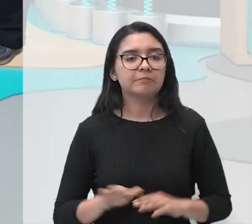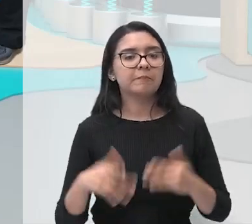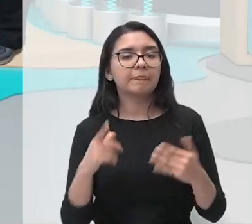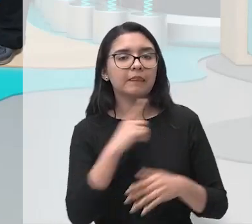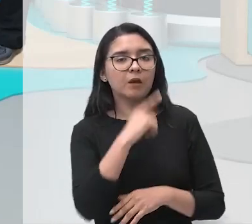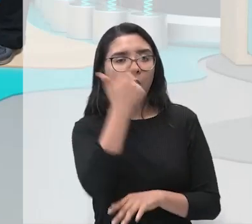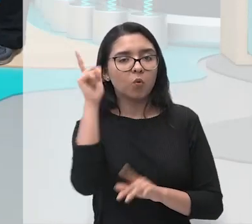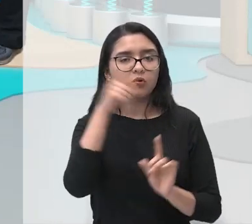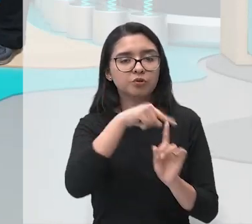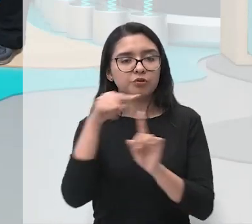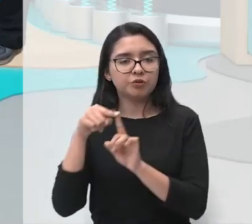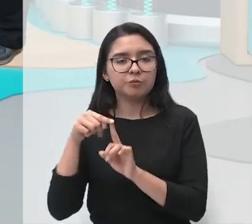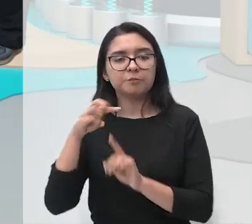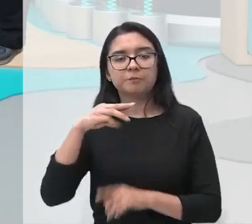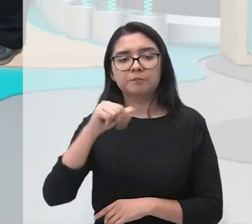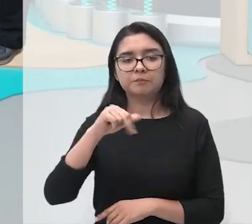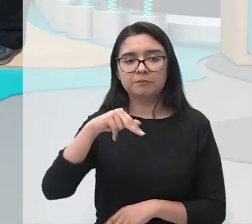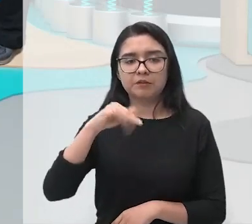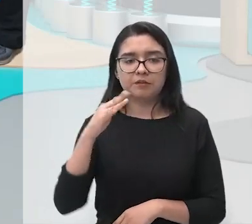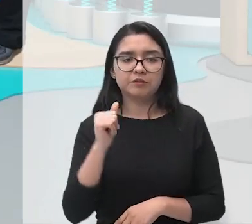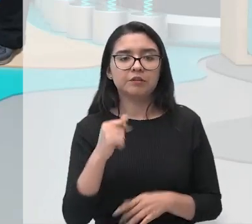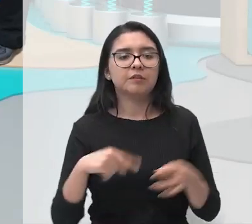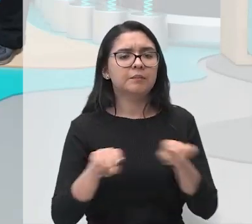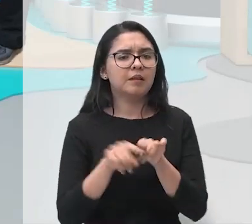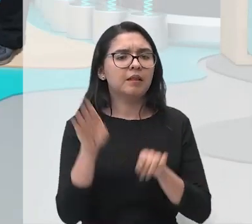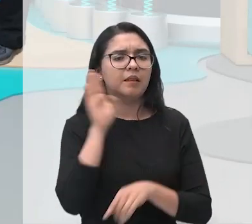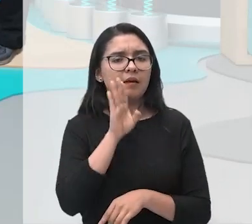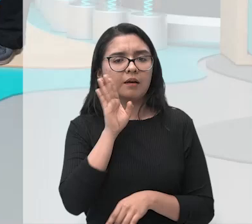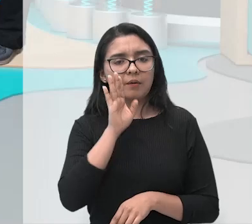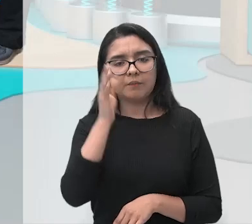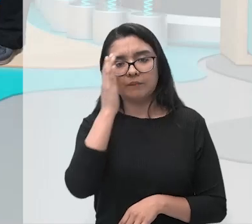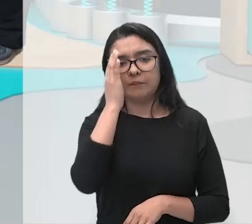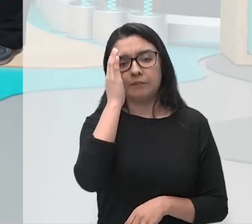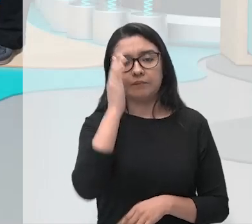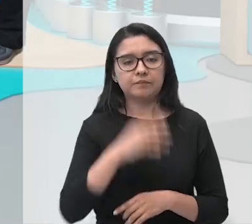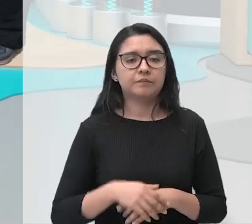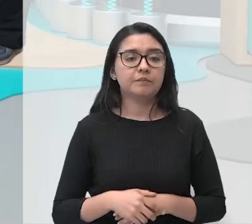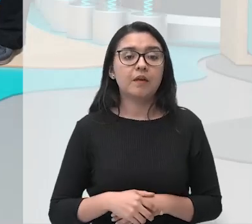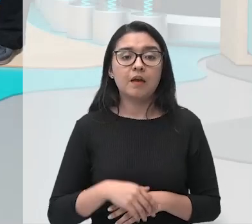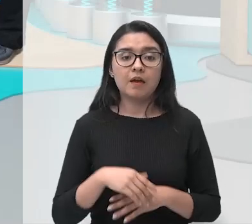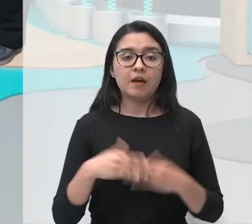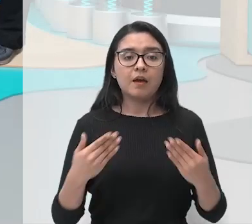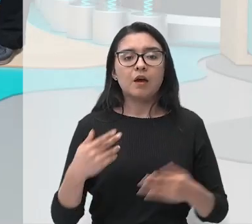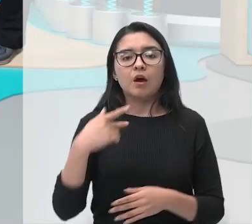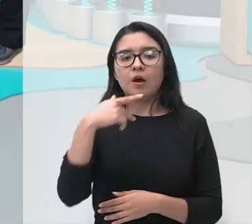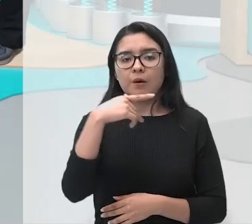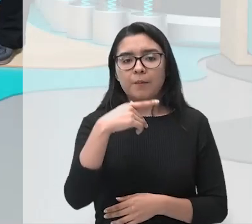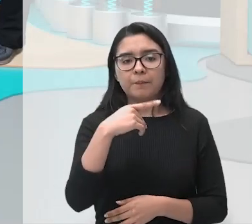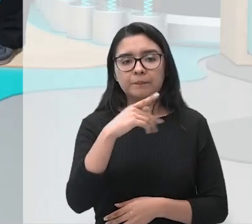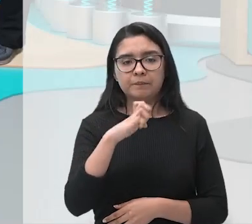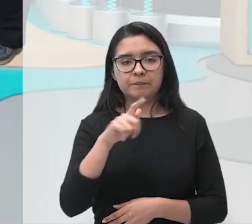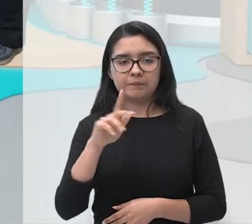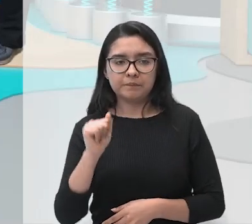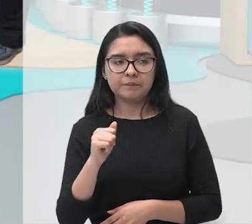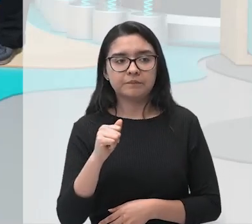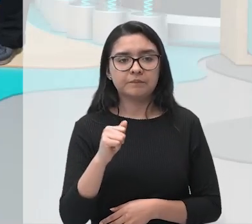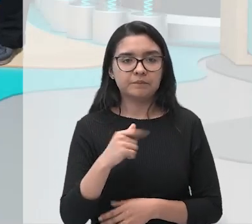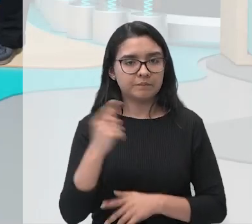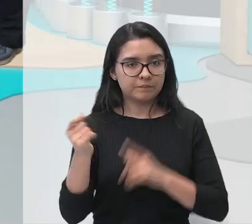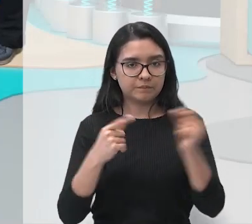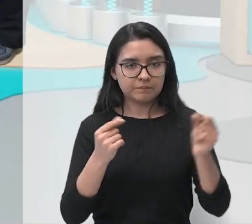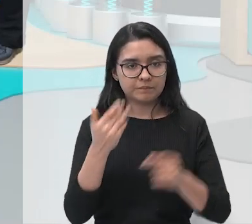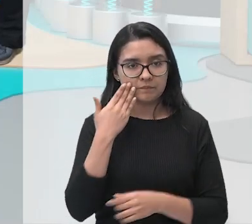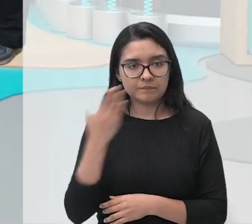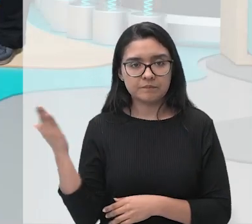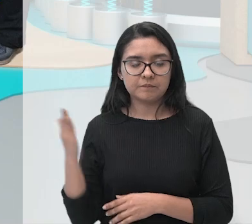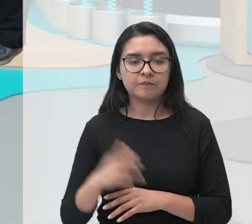um outro estilo de manja muito legal também, que é o manja-pega fuge-fuge. Como é que funciona esse? Todo mundo